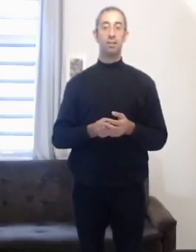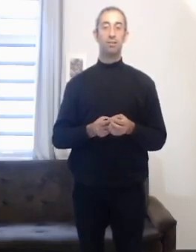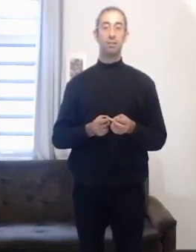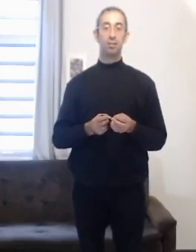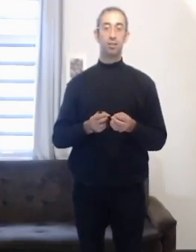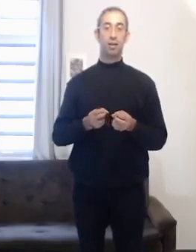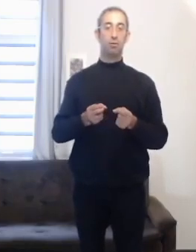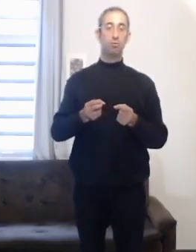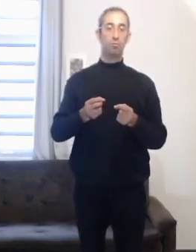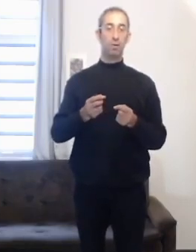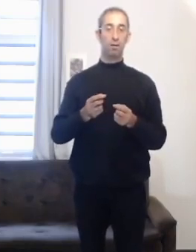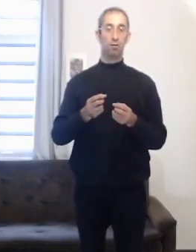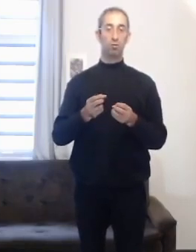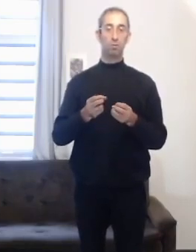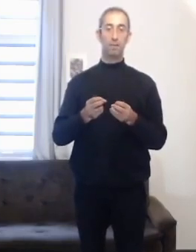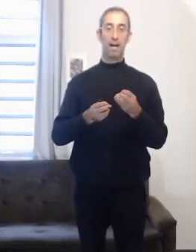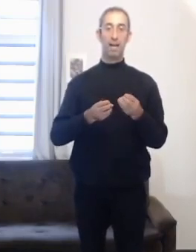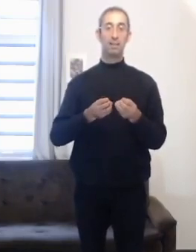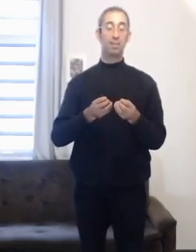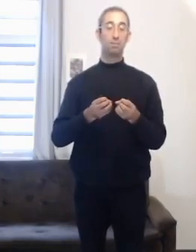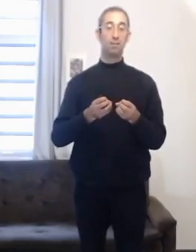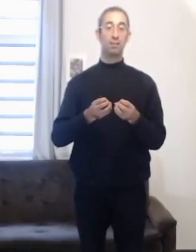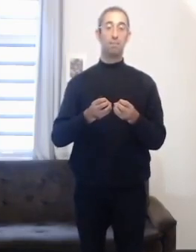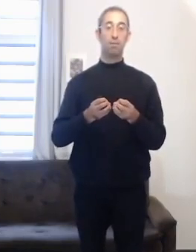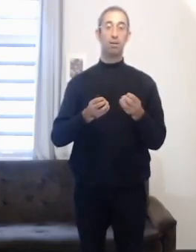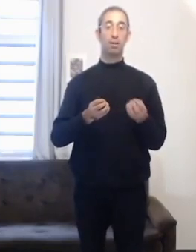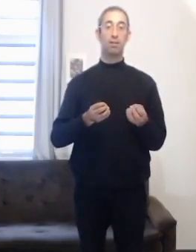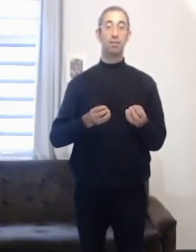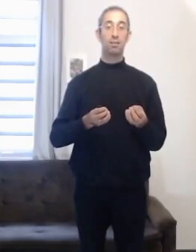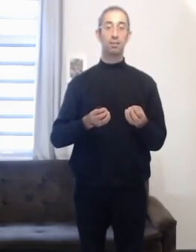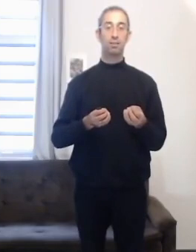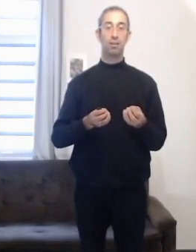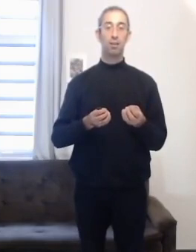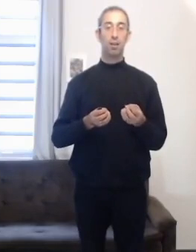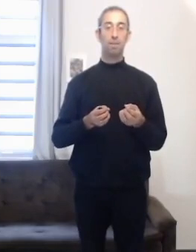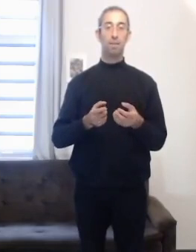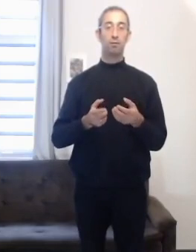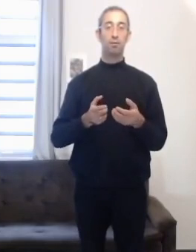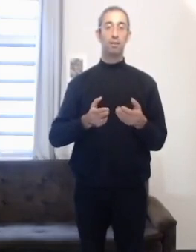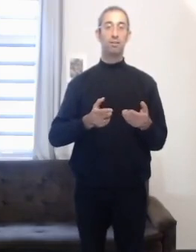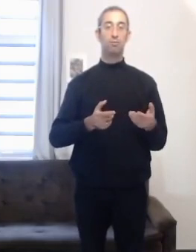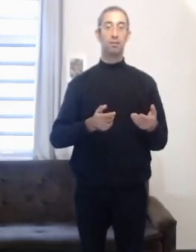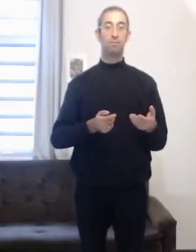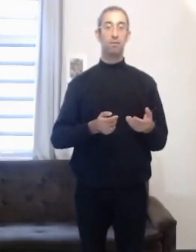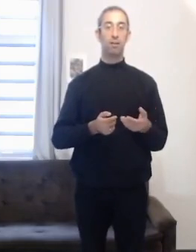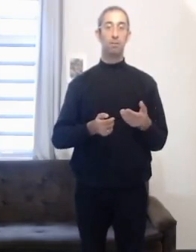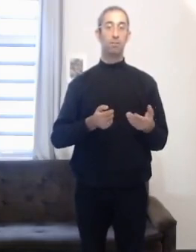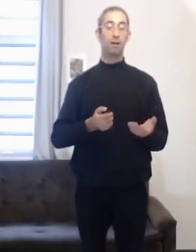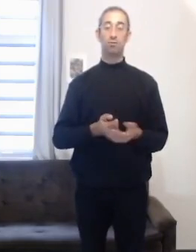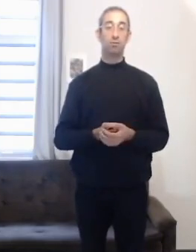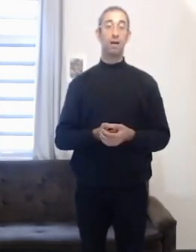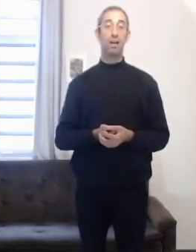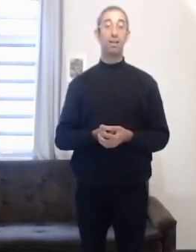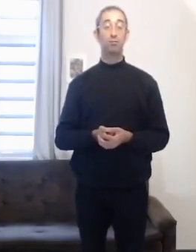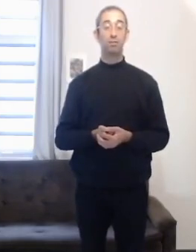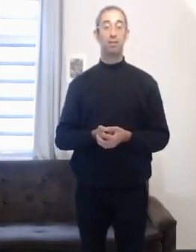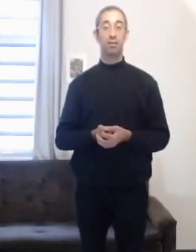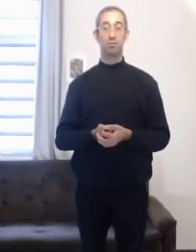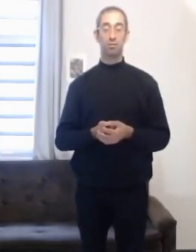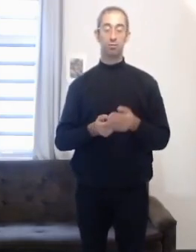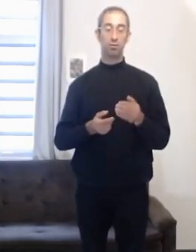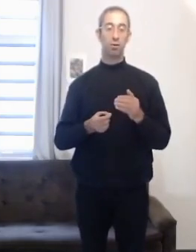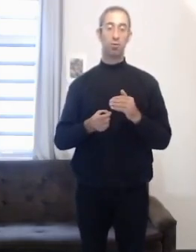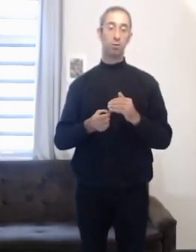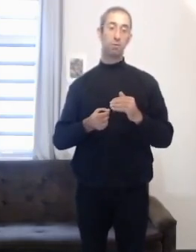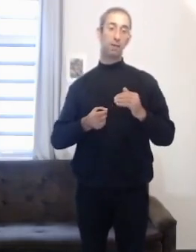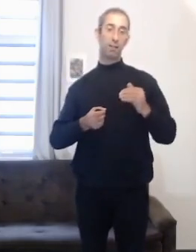então existe, né, os piratas, eles podem ser importantes, né, para a manutenção da população de baleias no